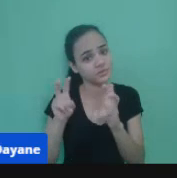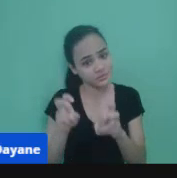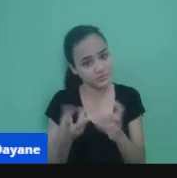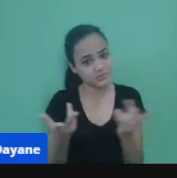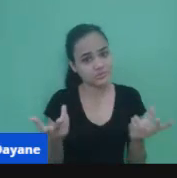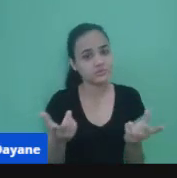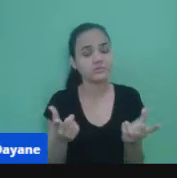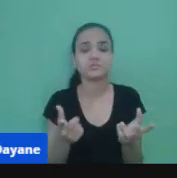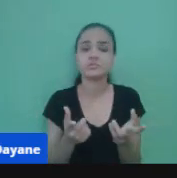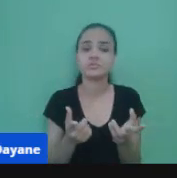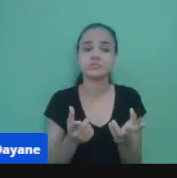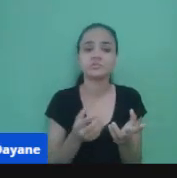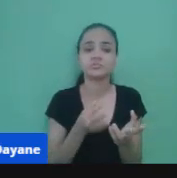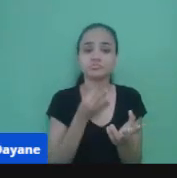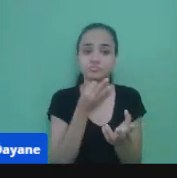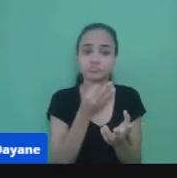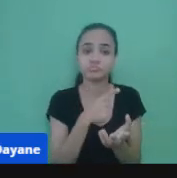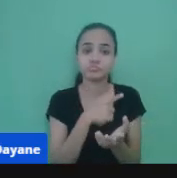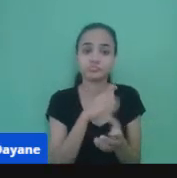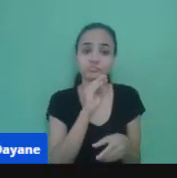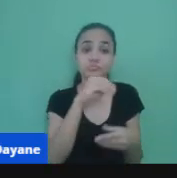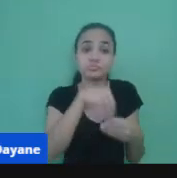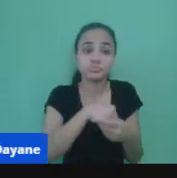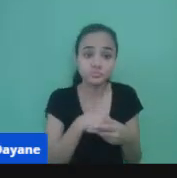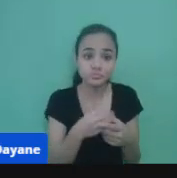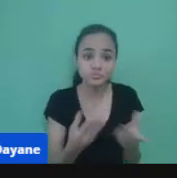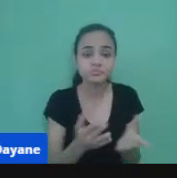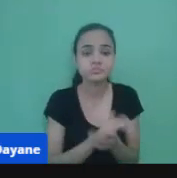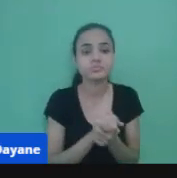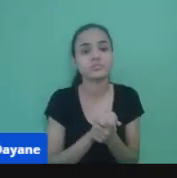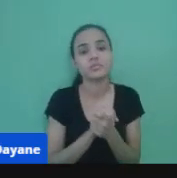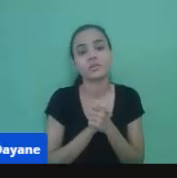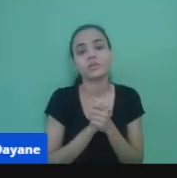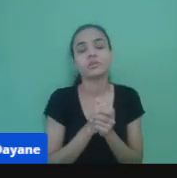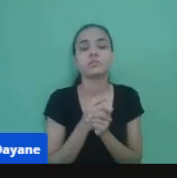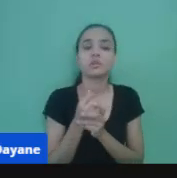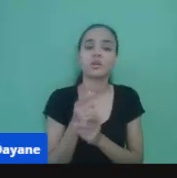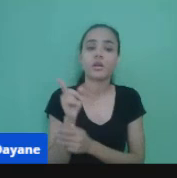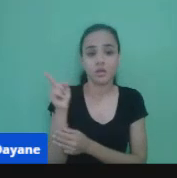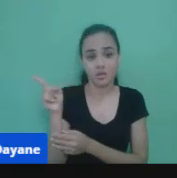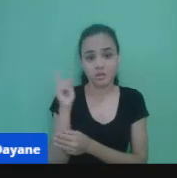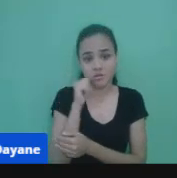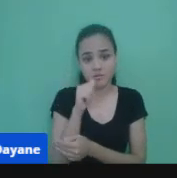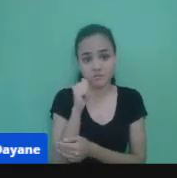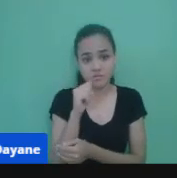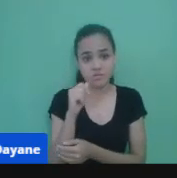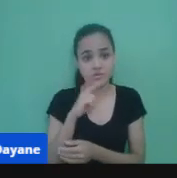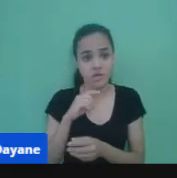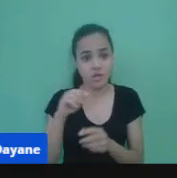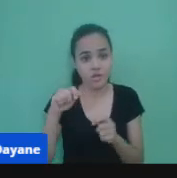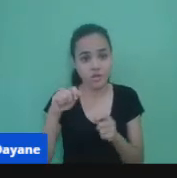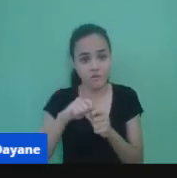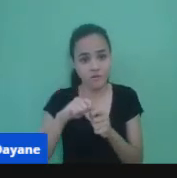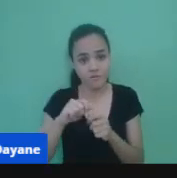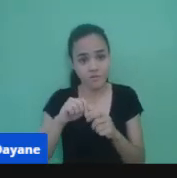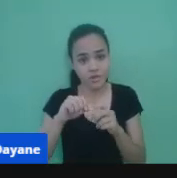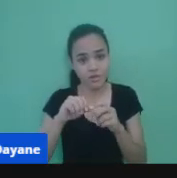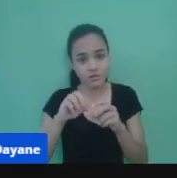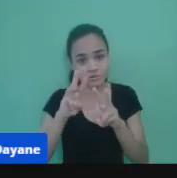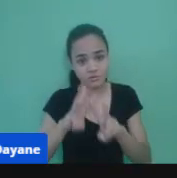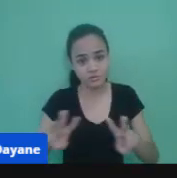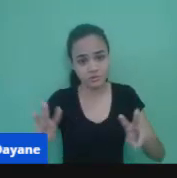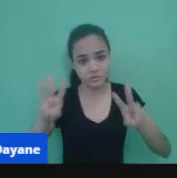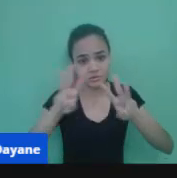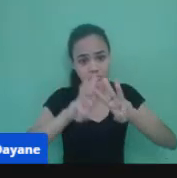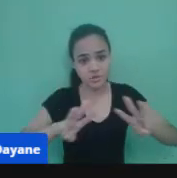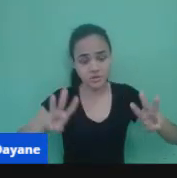pronto, ela produziu um site que contempla toda essa lista sintetizada. Então, os